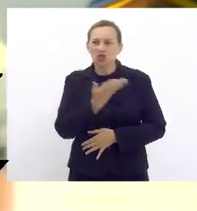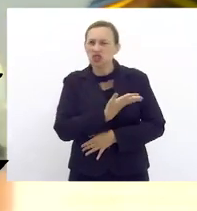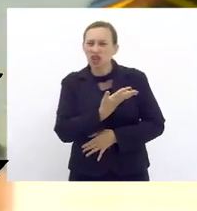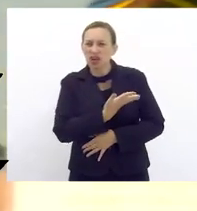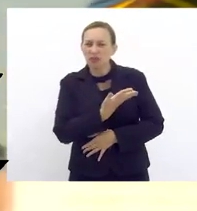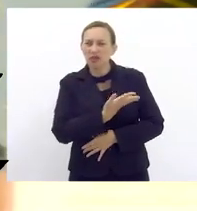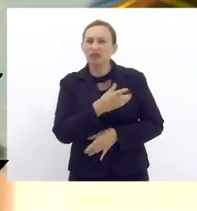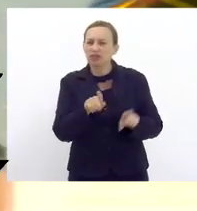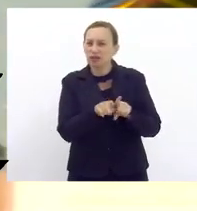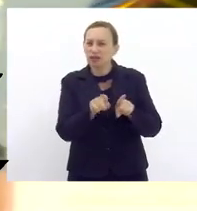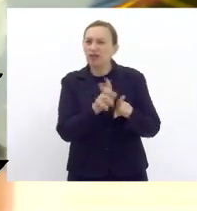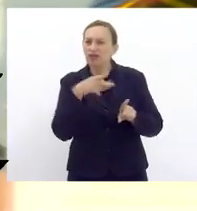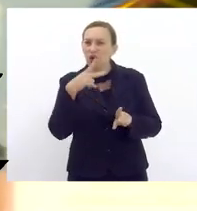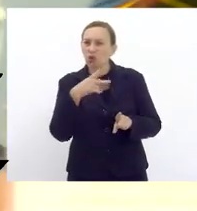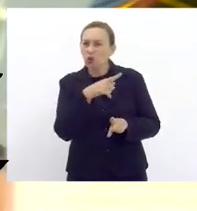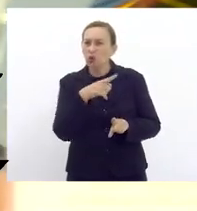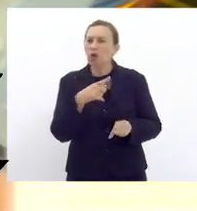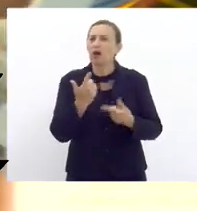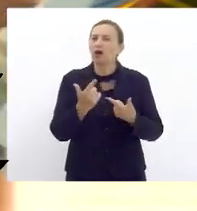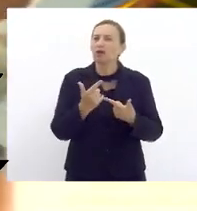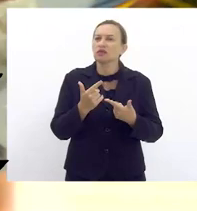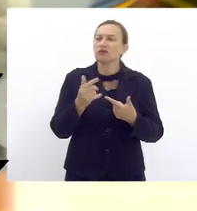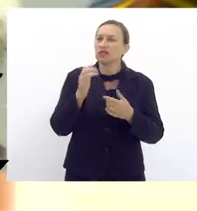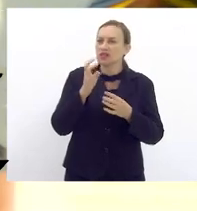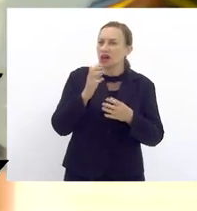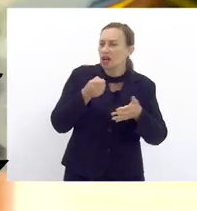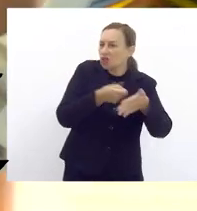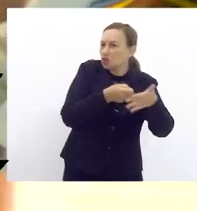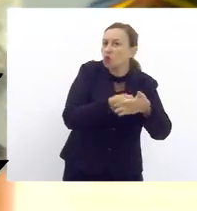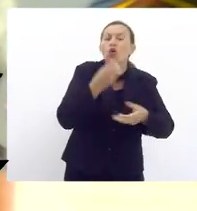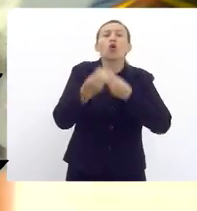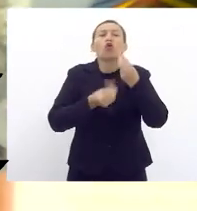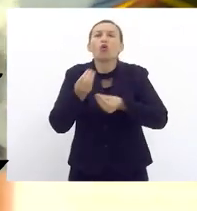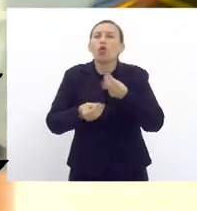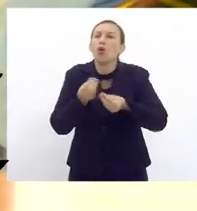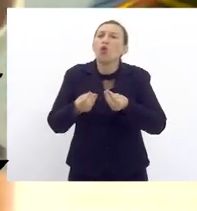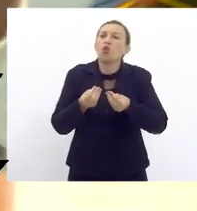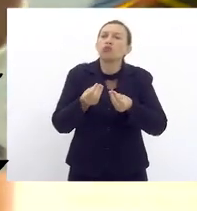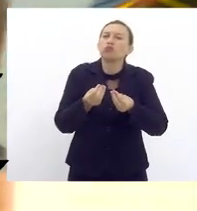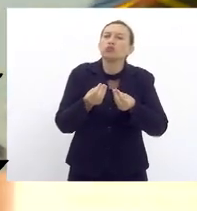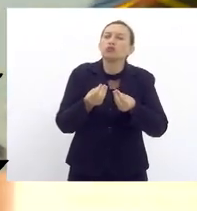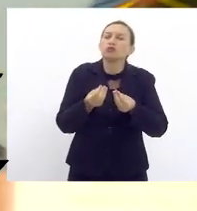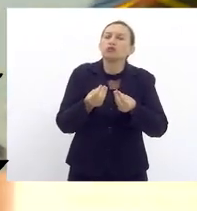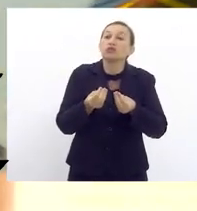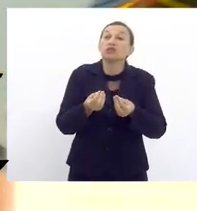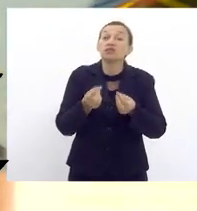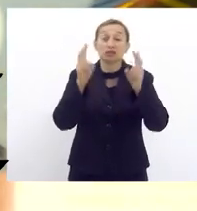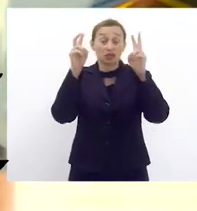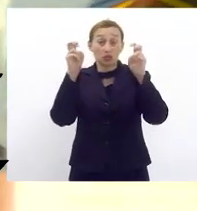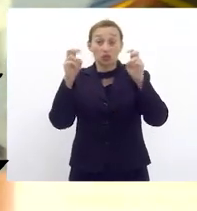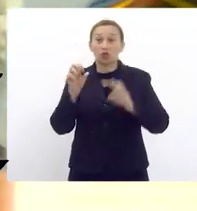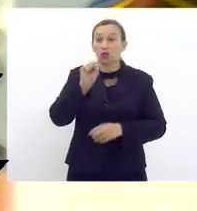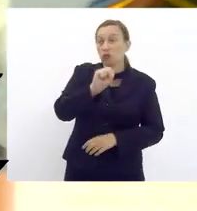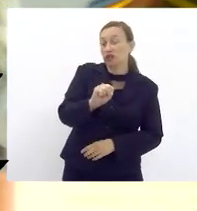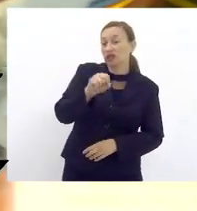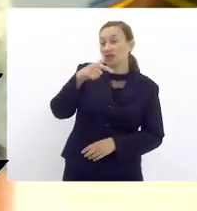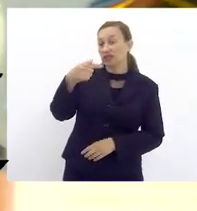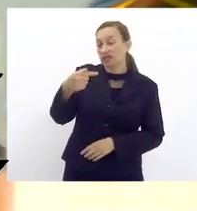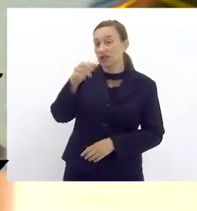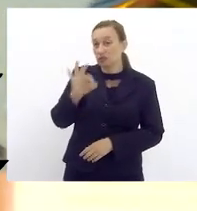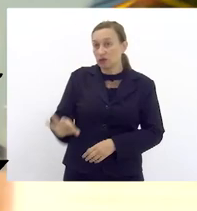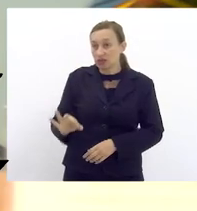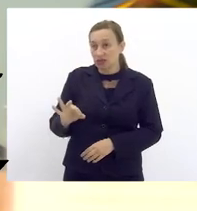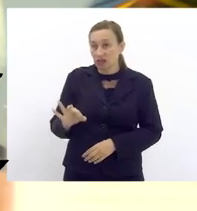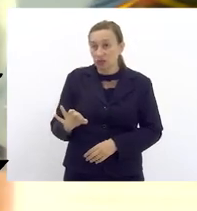que falou também sobre isso sobre faz a denúncia e como é que fica esses dados como é que fica essa investigação 87% dos